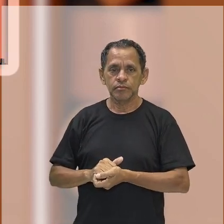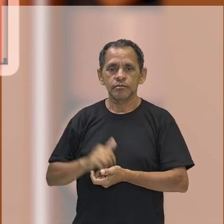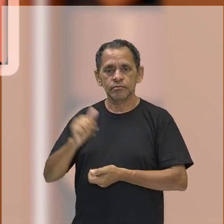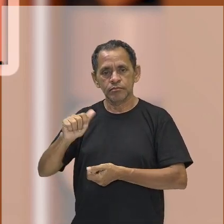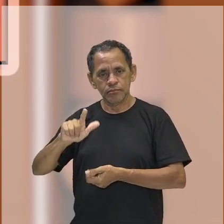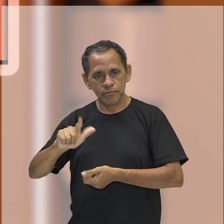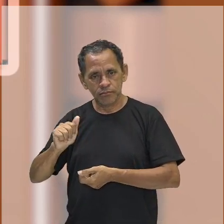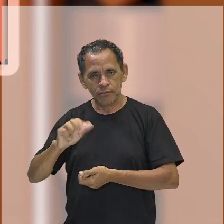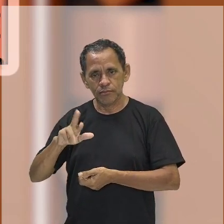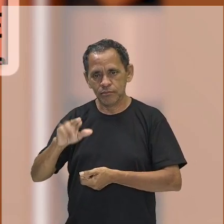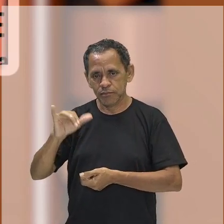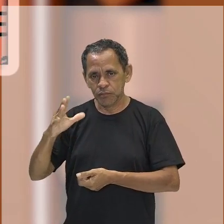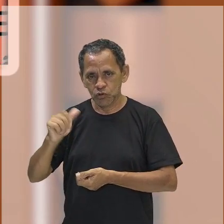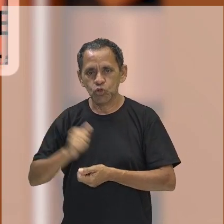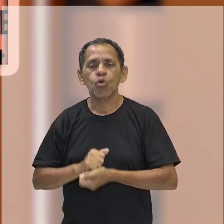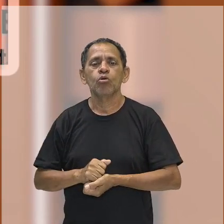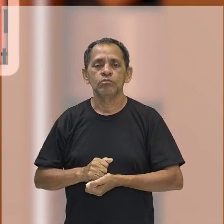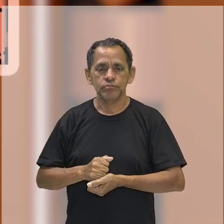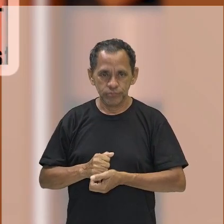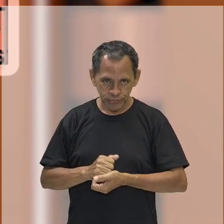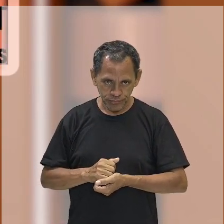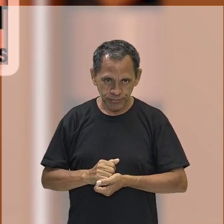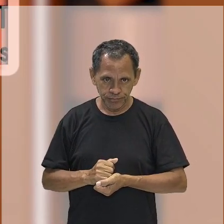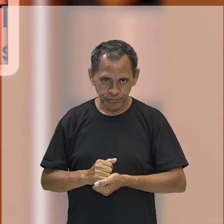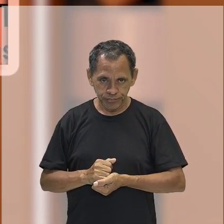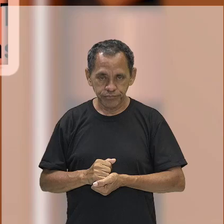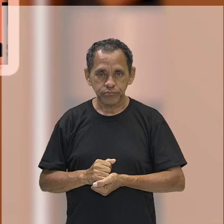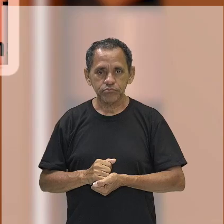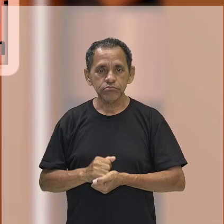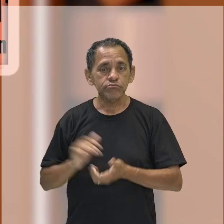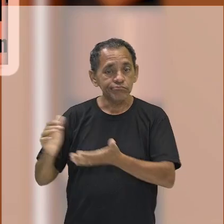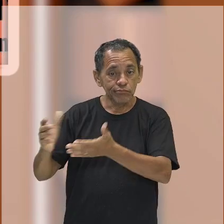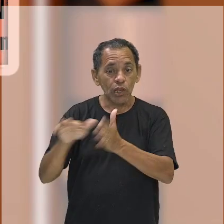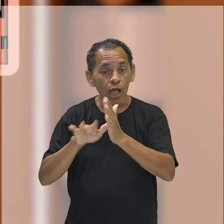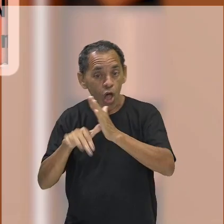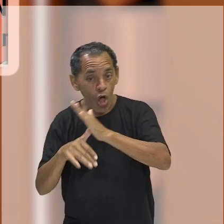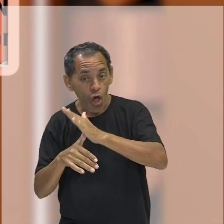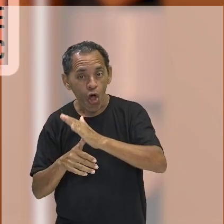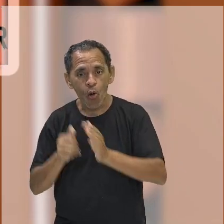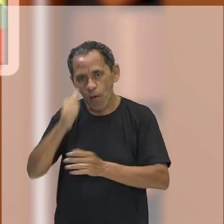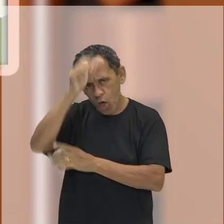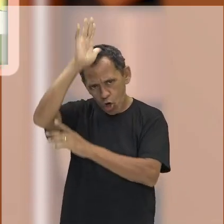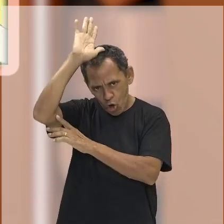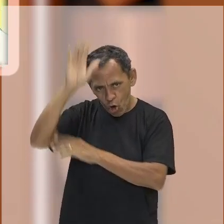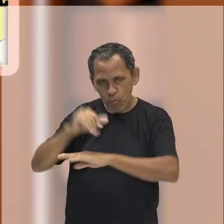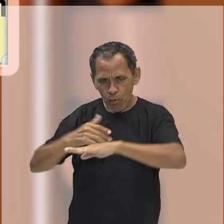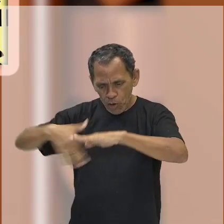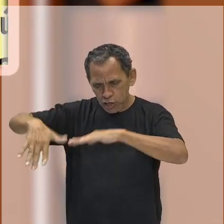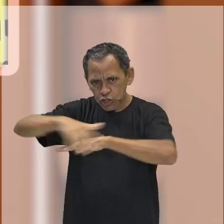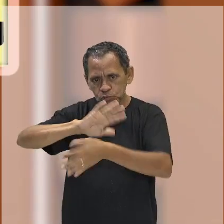410, saquearam Roma e deixaram o resto da Península Itálica destruída.